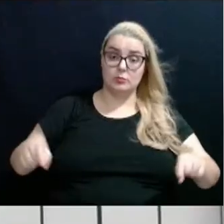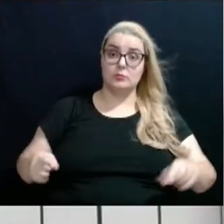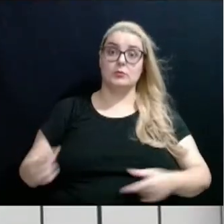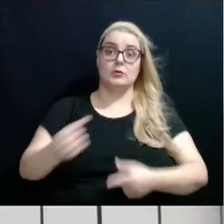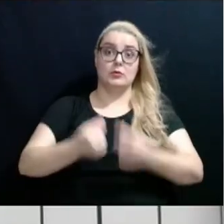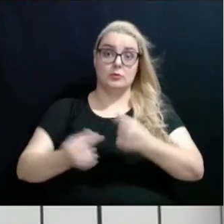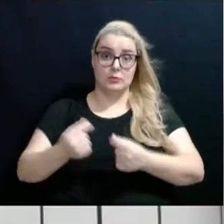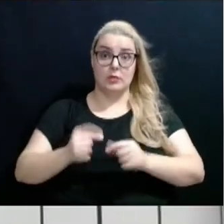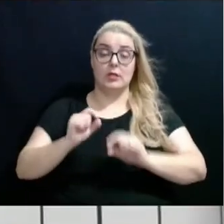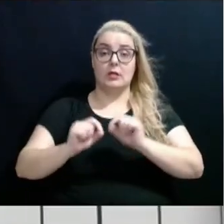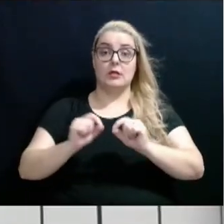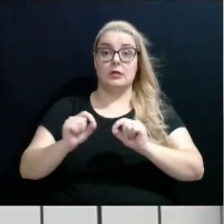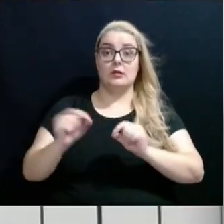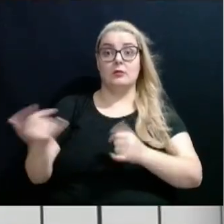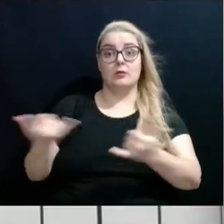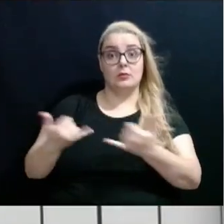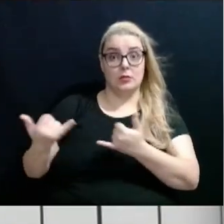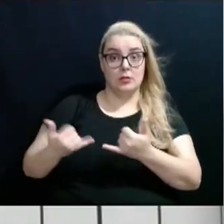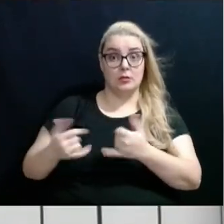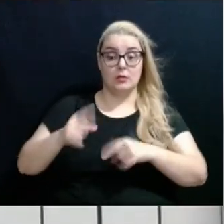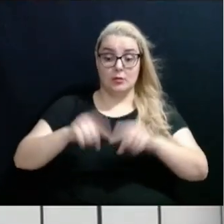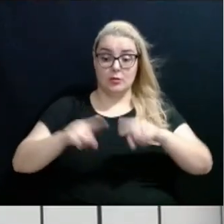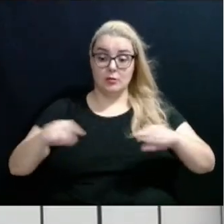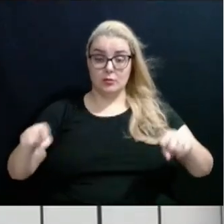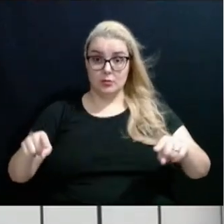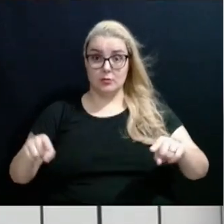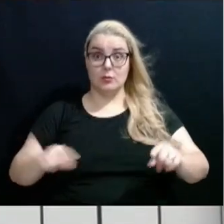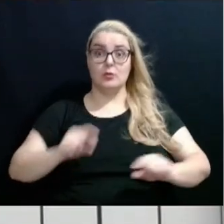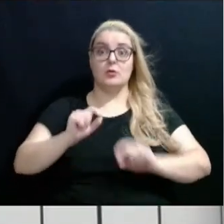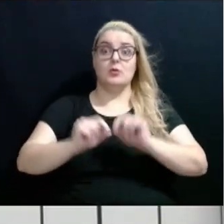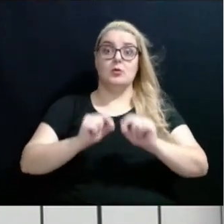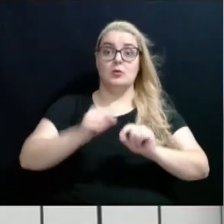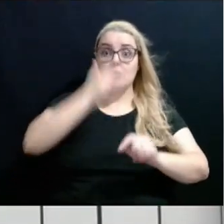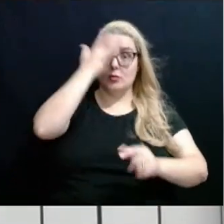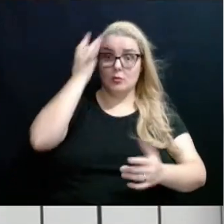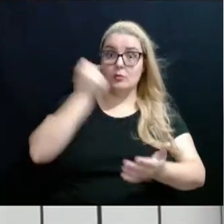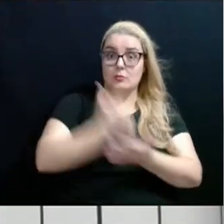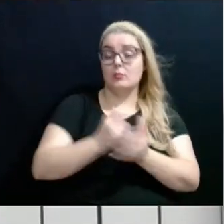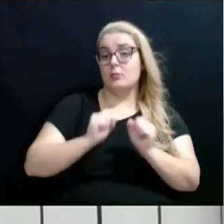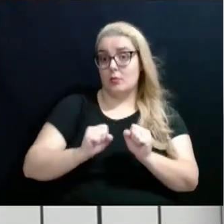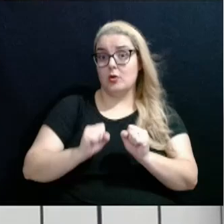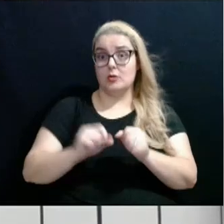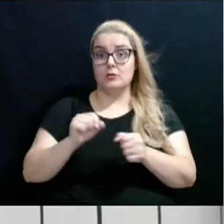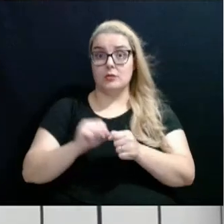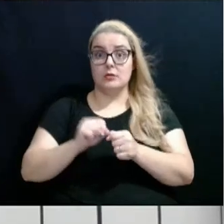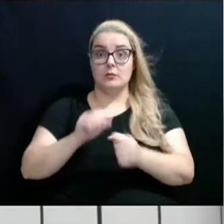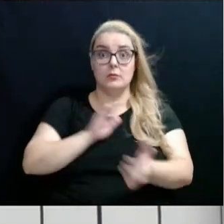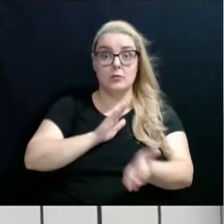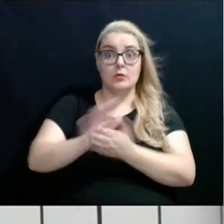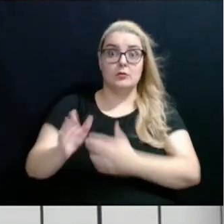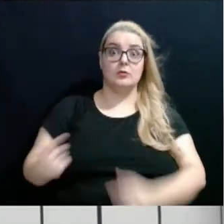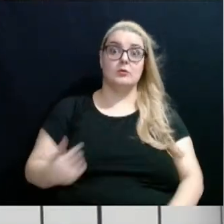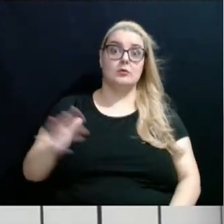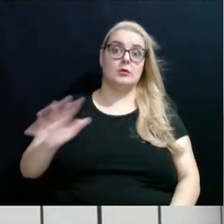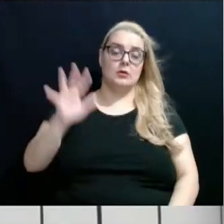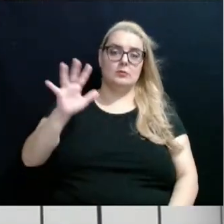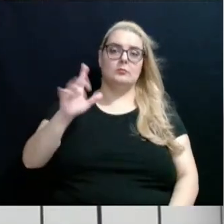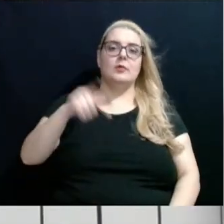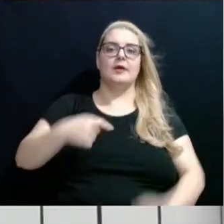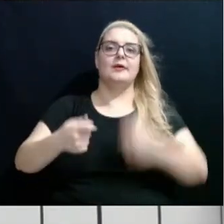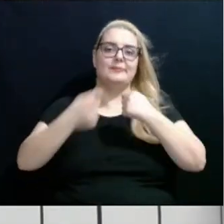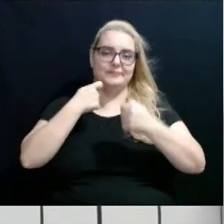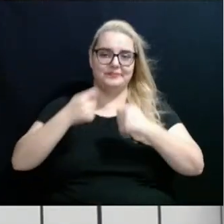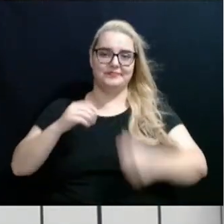vai nos contar sobre as variações e o que o consumidor pode fazer para fugir dos altos preços é a repórter